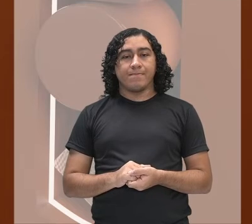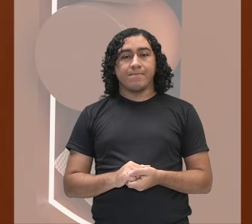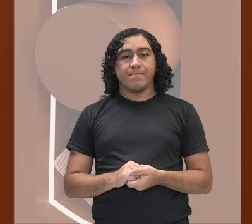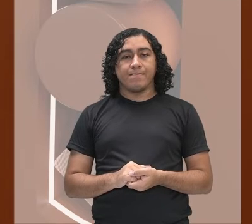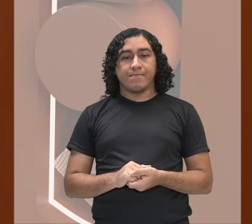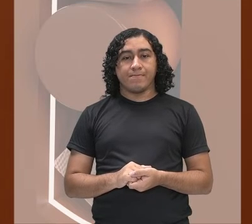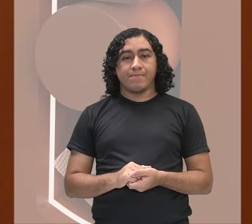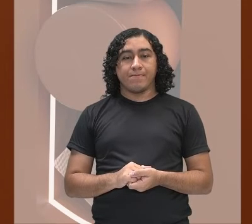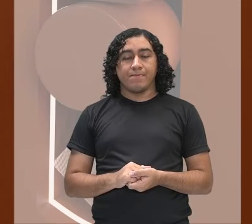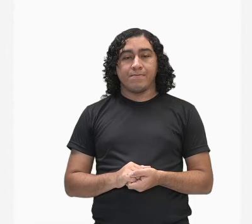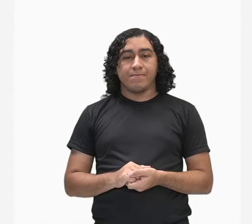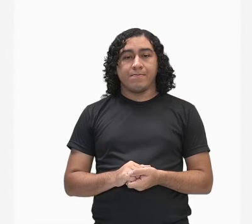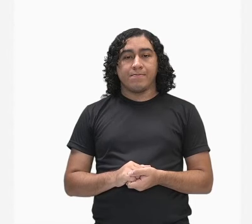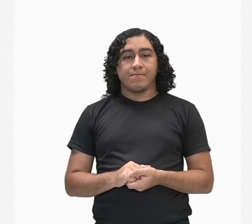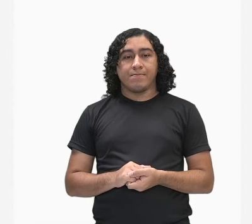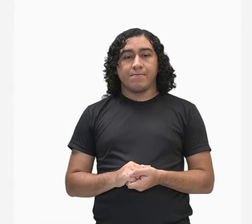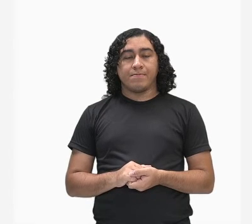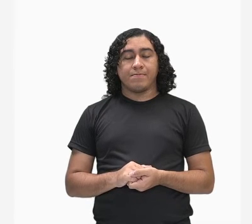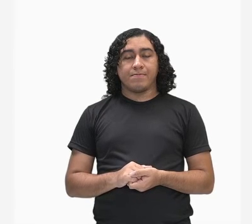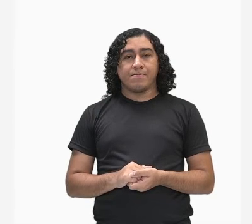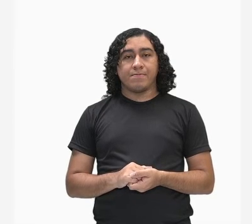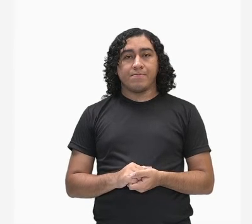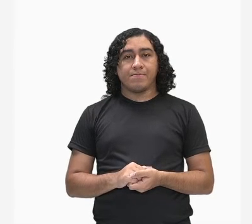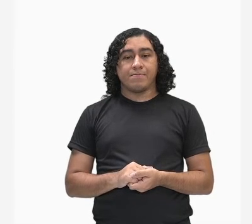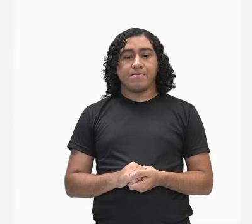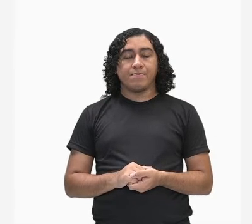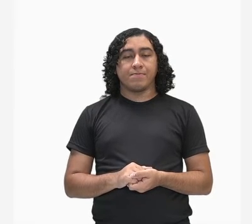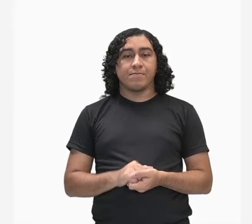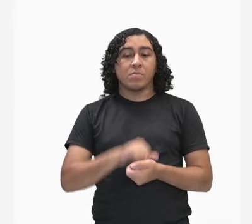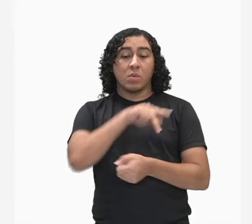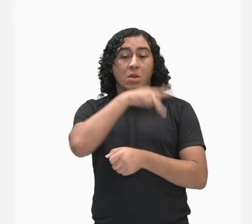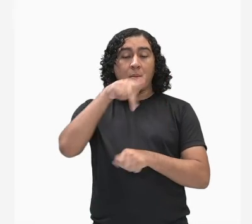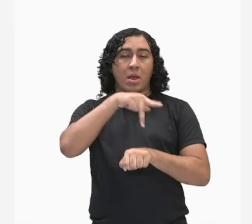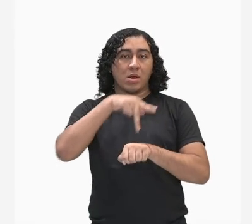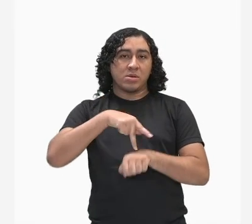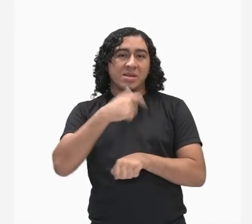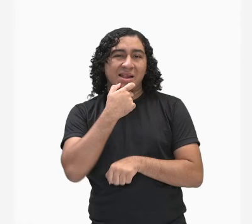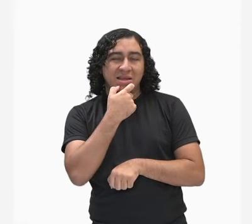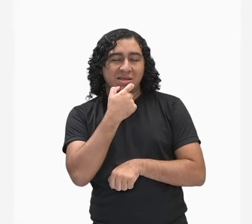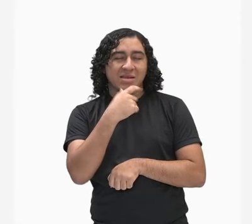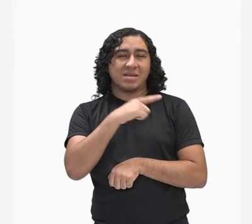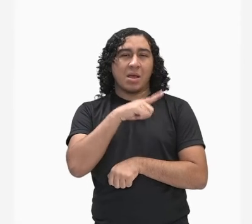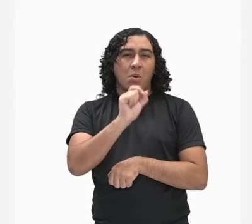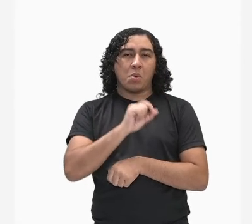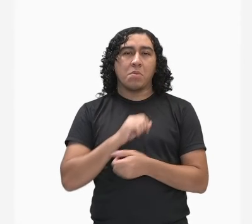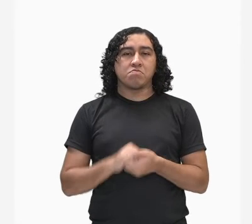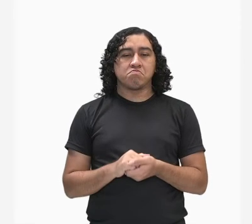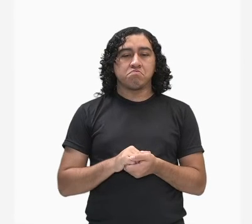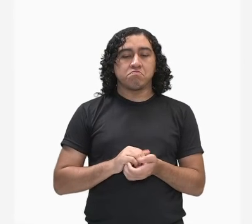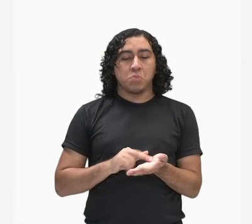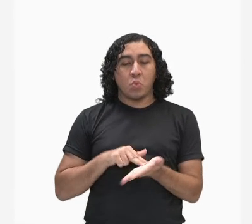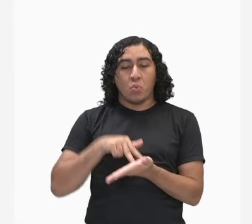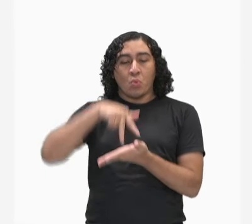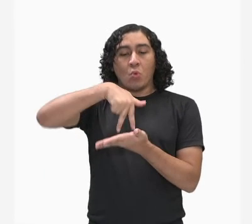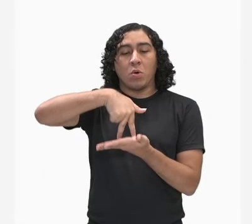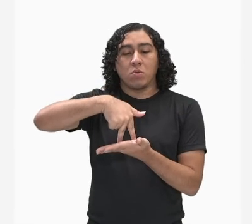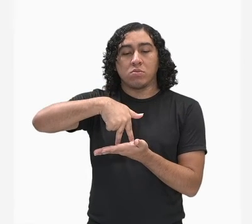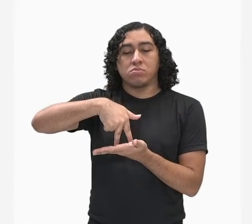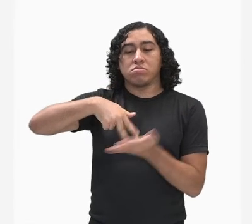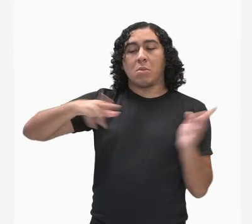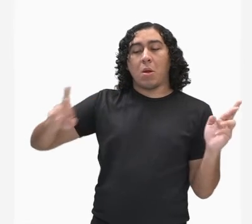bem. Então a Inglaterra entrou como intermediadora diplomática